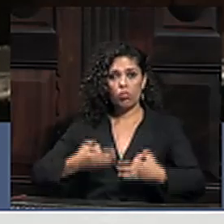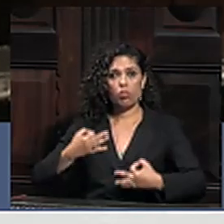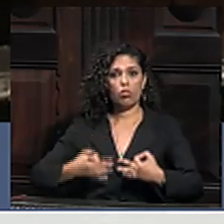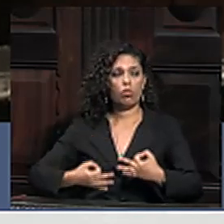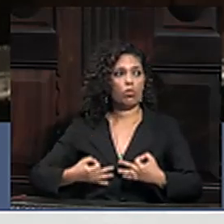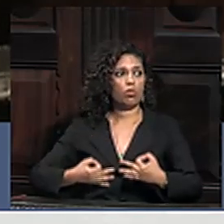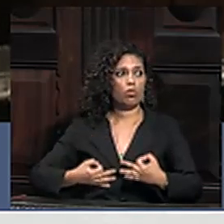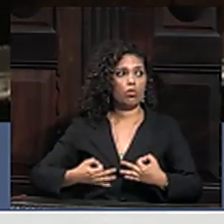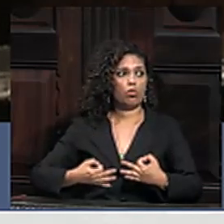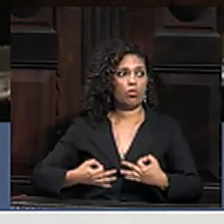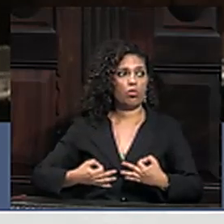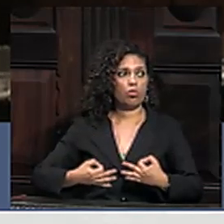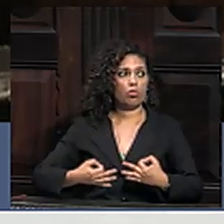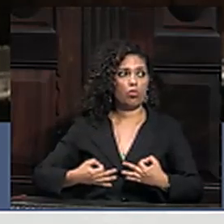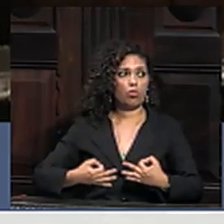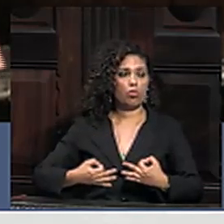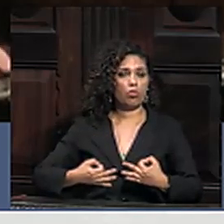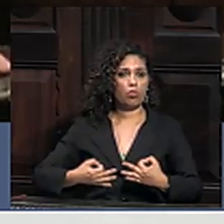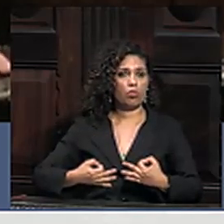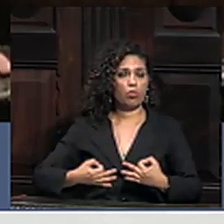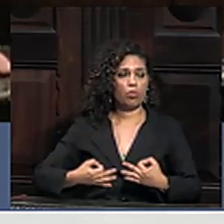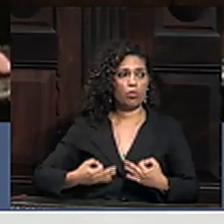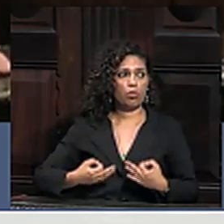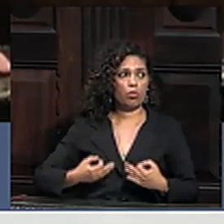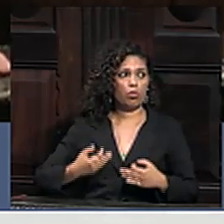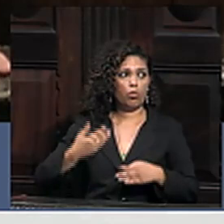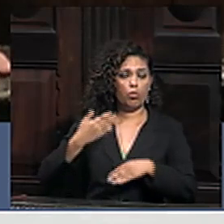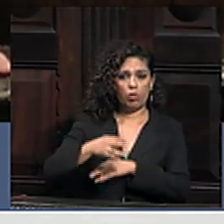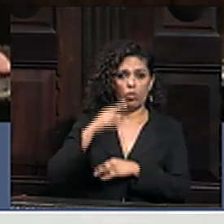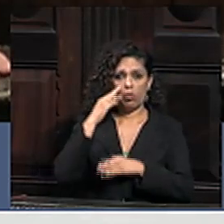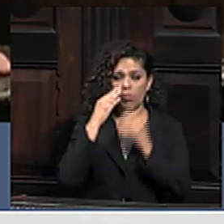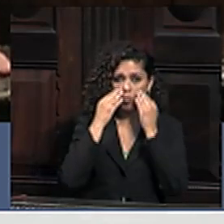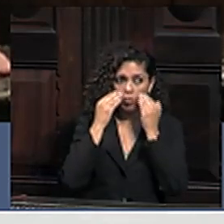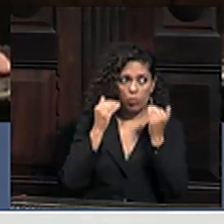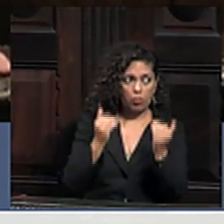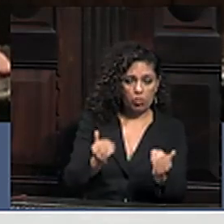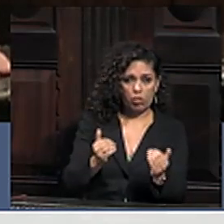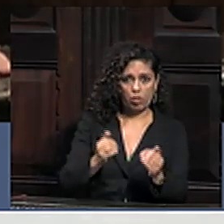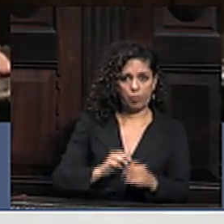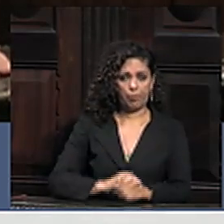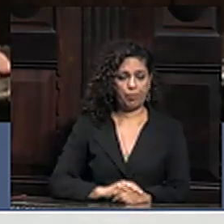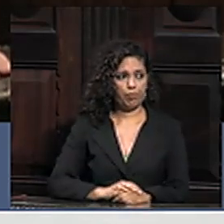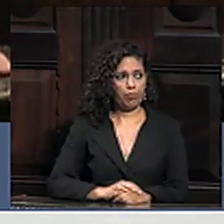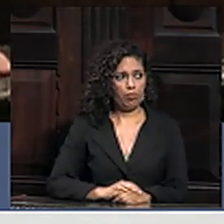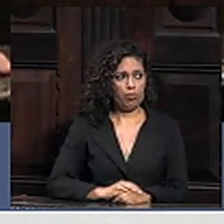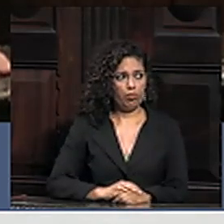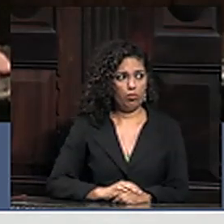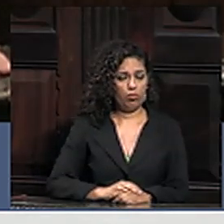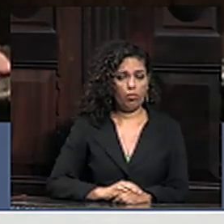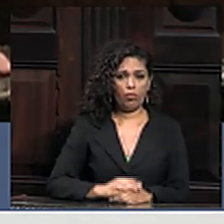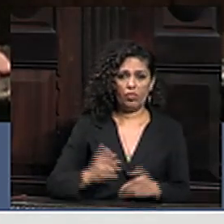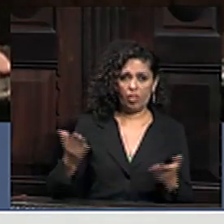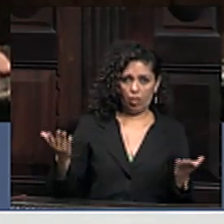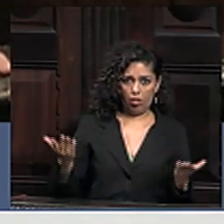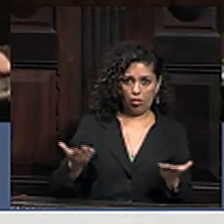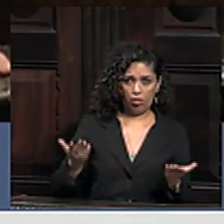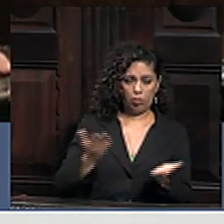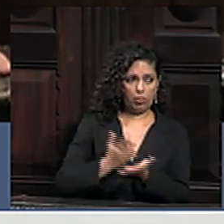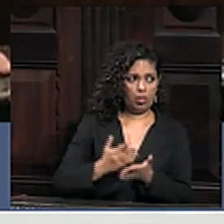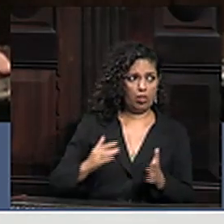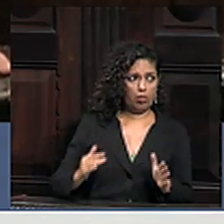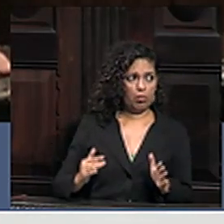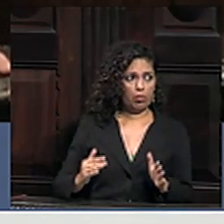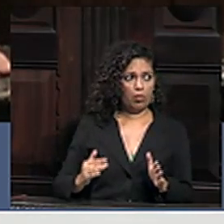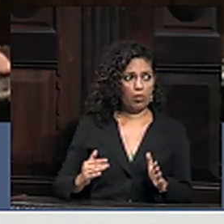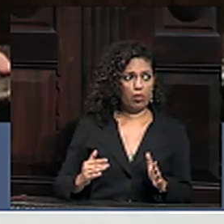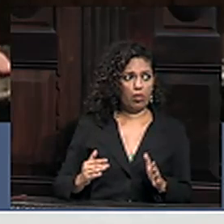instalar aqueles guarda-reios que tiveram vários acidentes, tirando vidas. Só para concluir, em função da